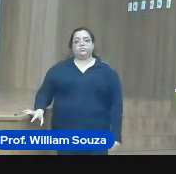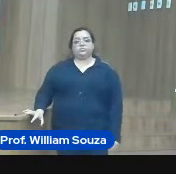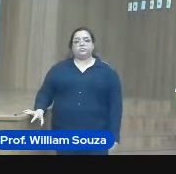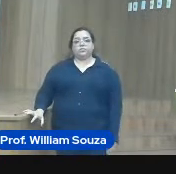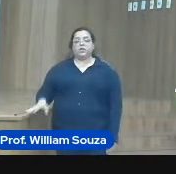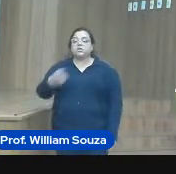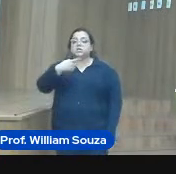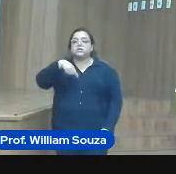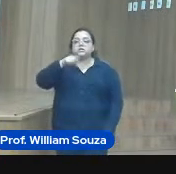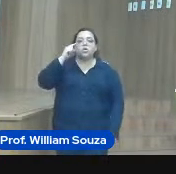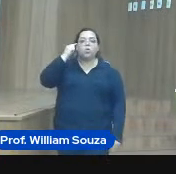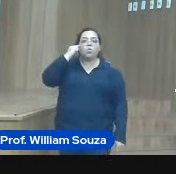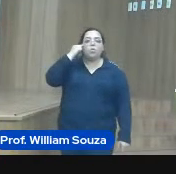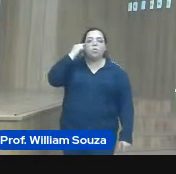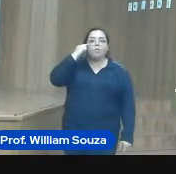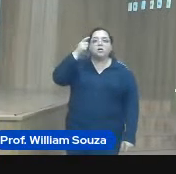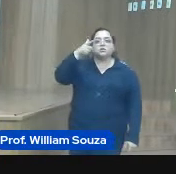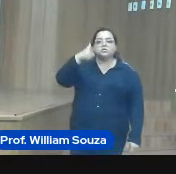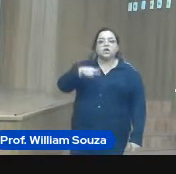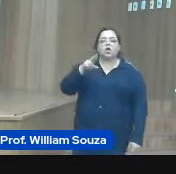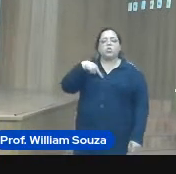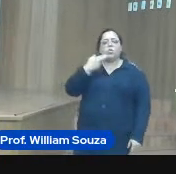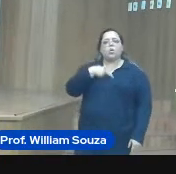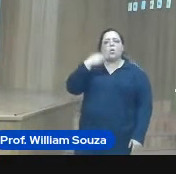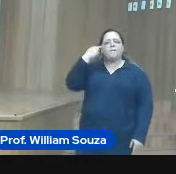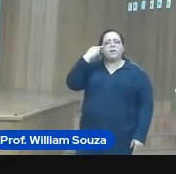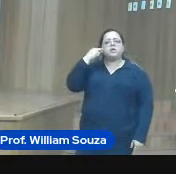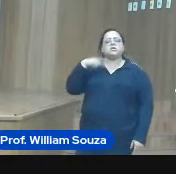mundo pensar no outro, a gente pensa na gente também.